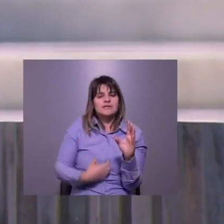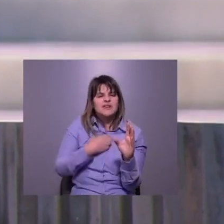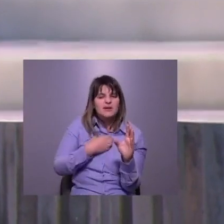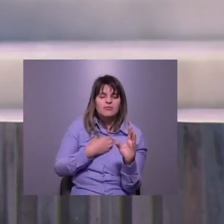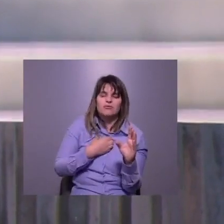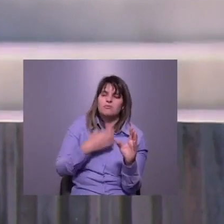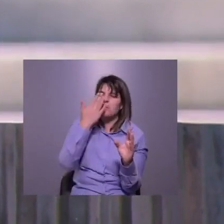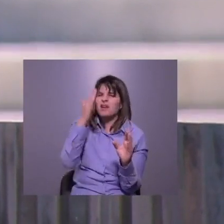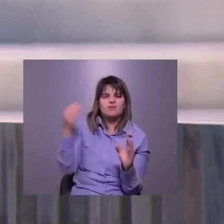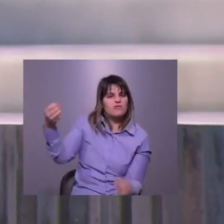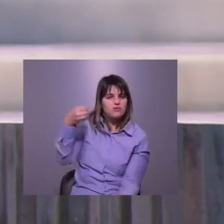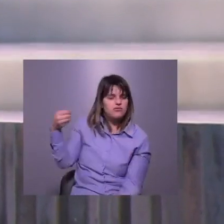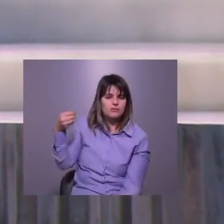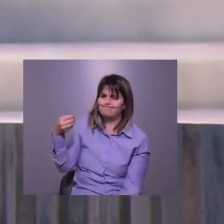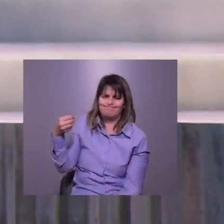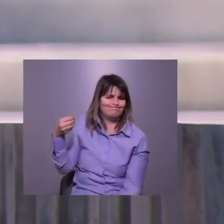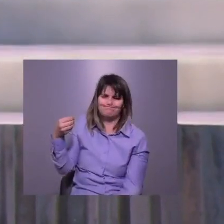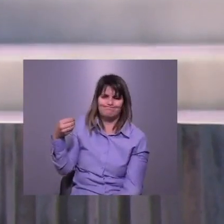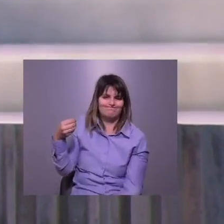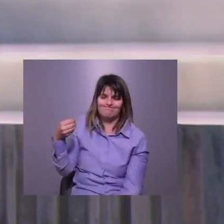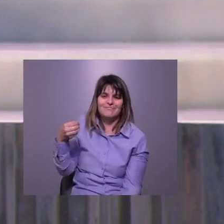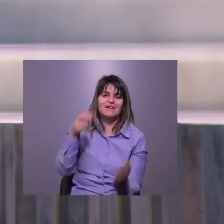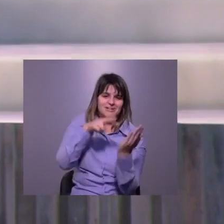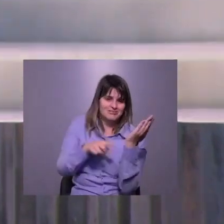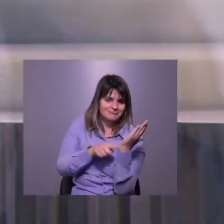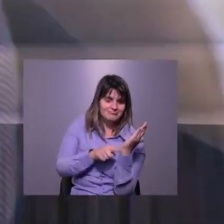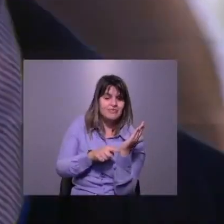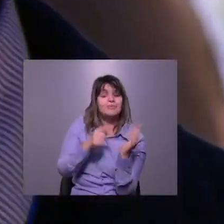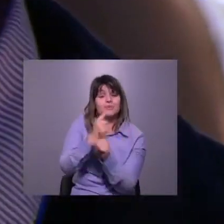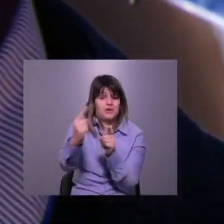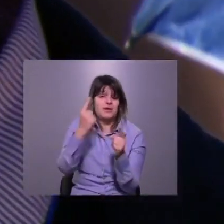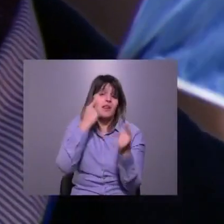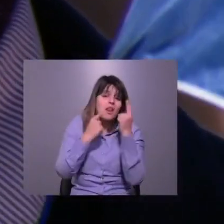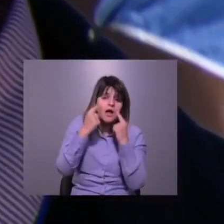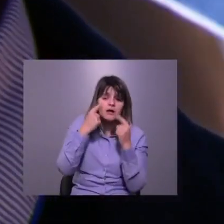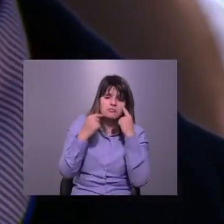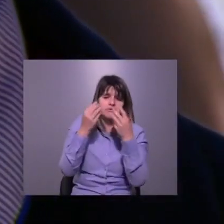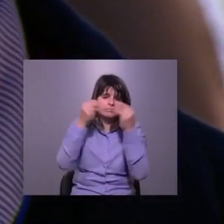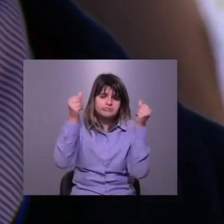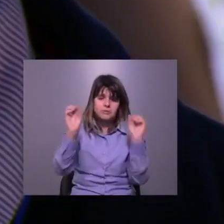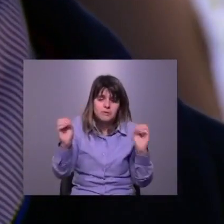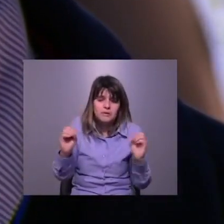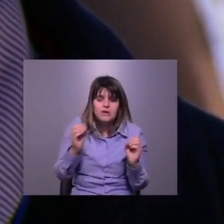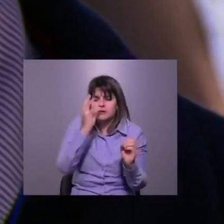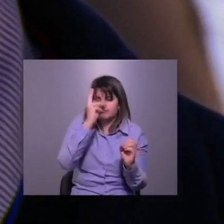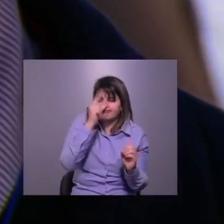de sua ausência. As lágrimas sem resposta, o